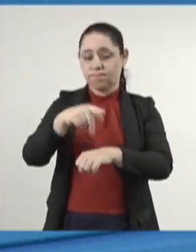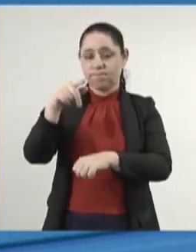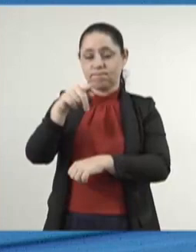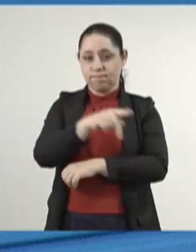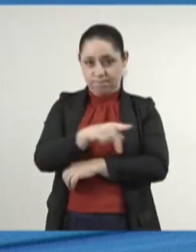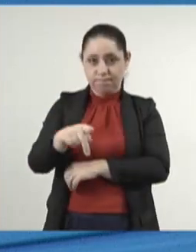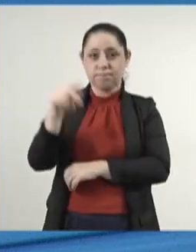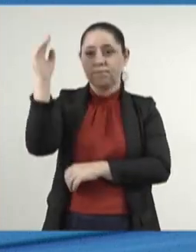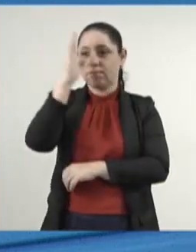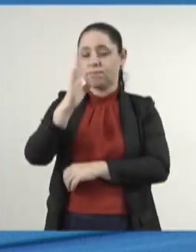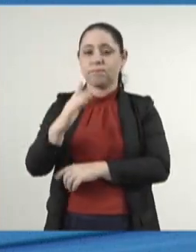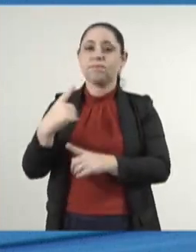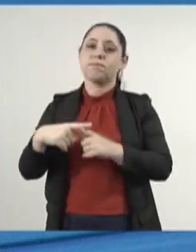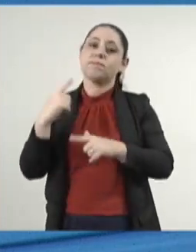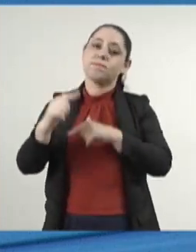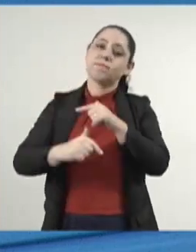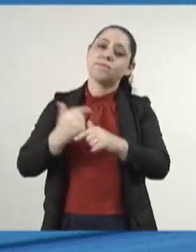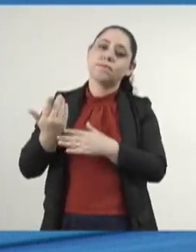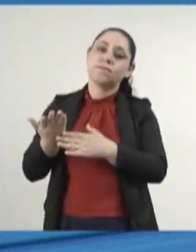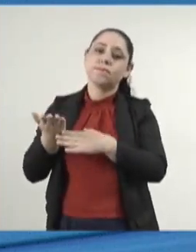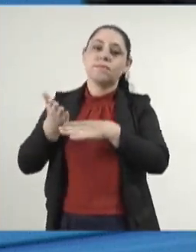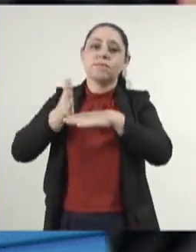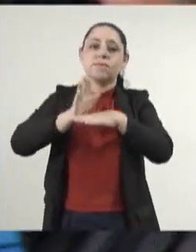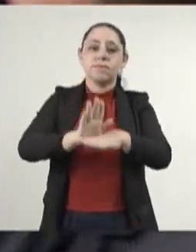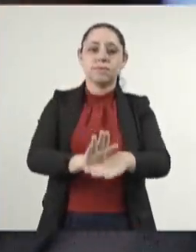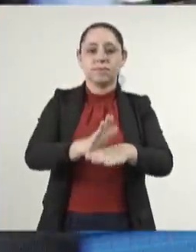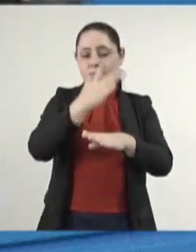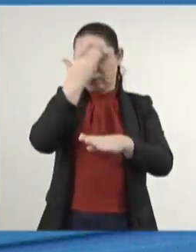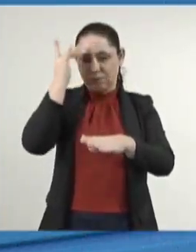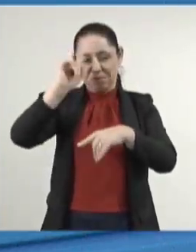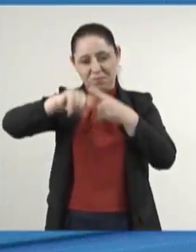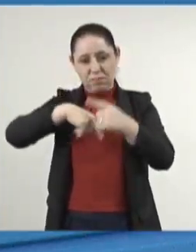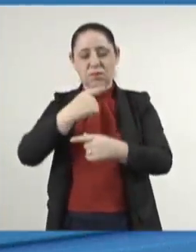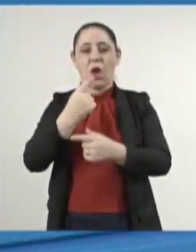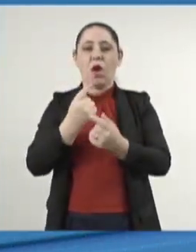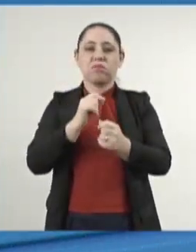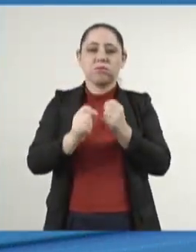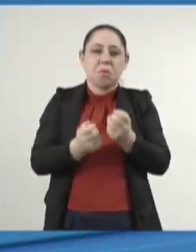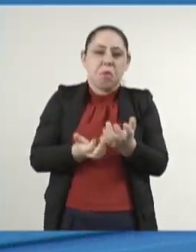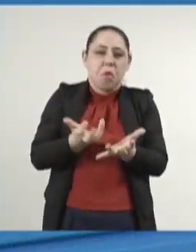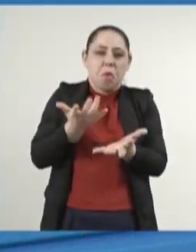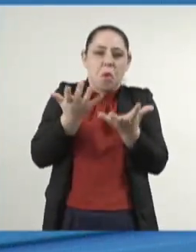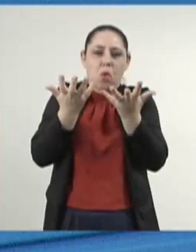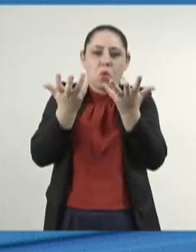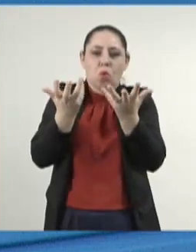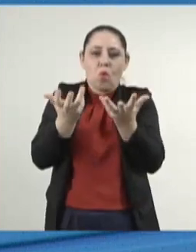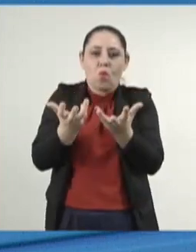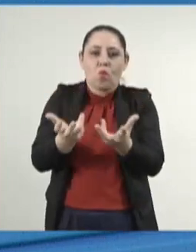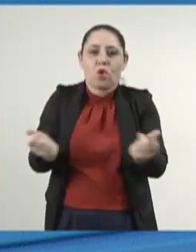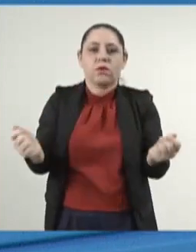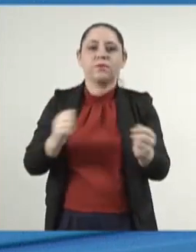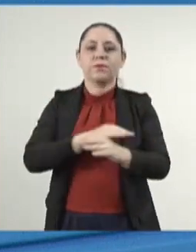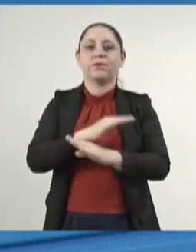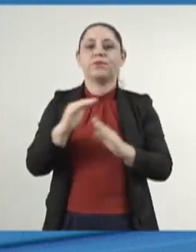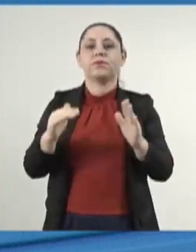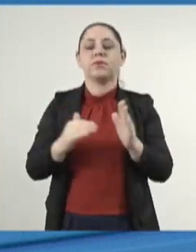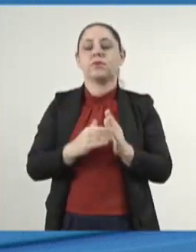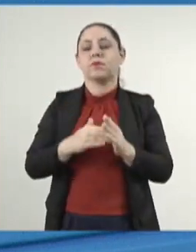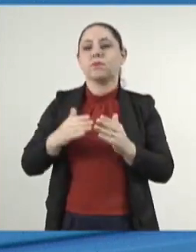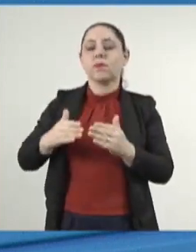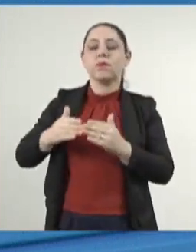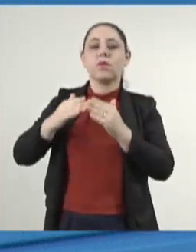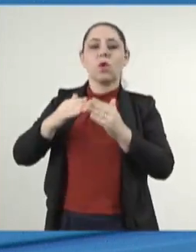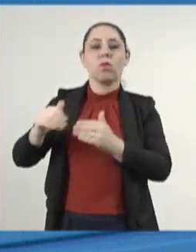terem atuado na ajuda de ribeirinhos após os incêndios florestais. A operação navegou pelo